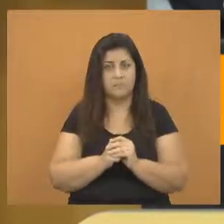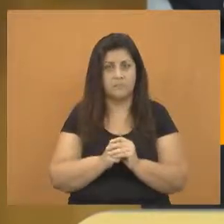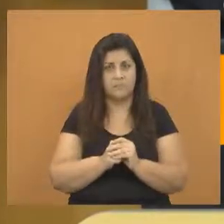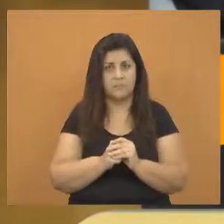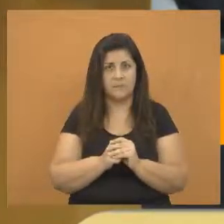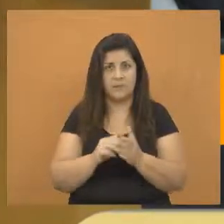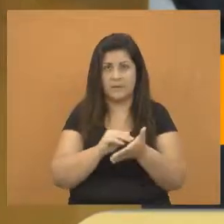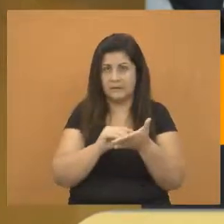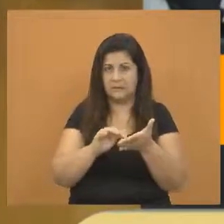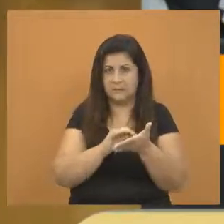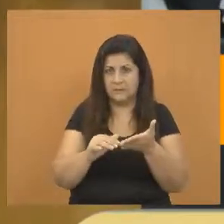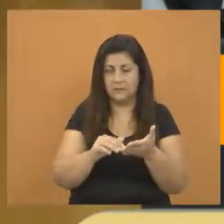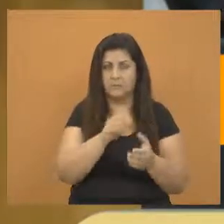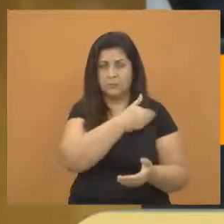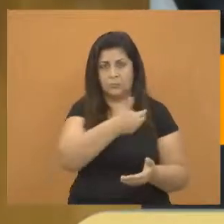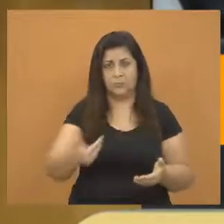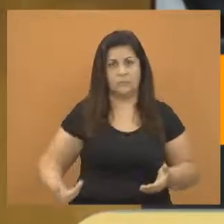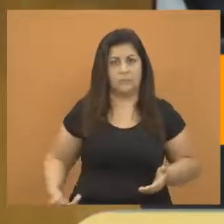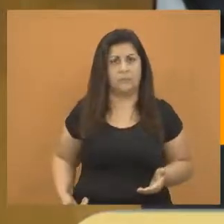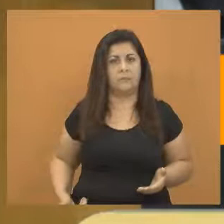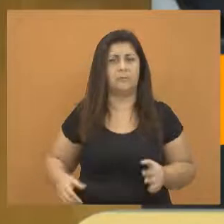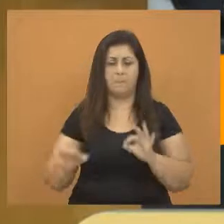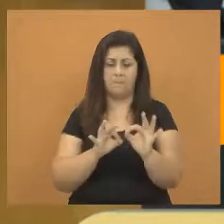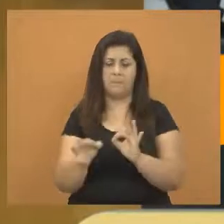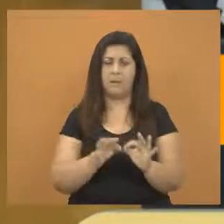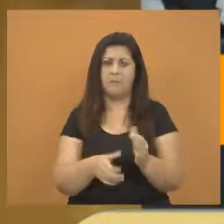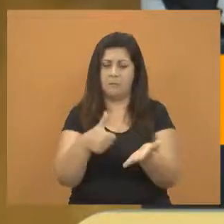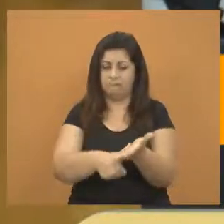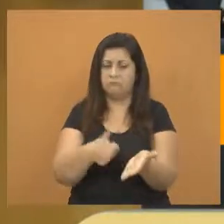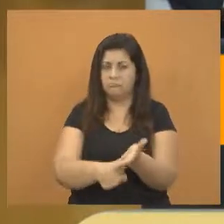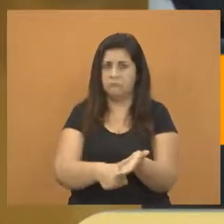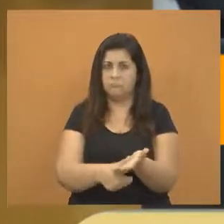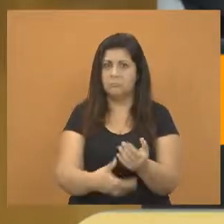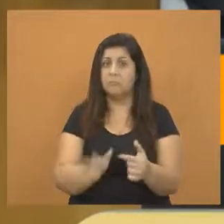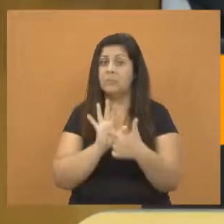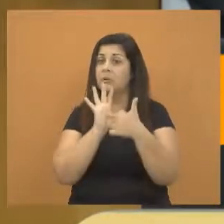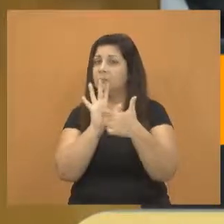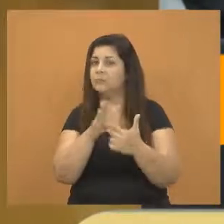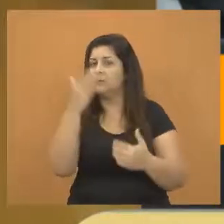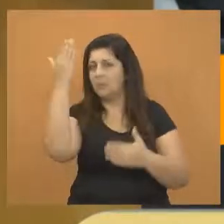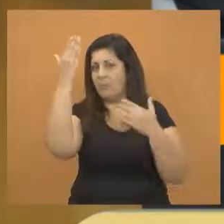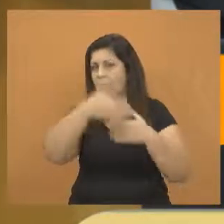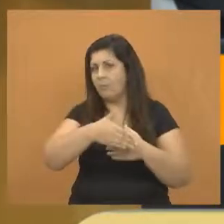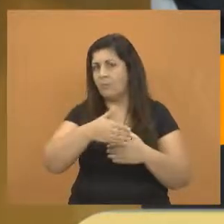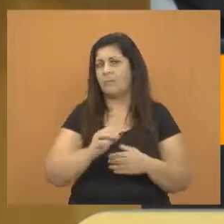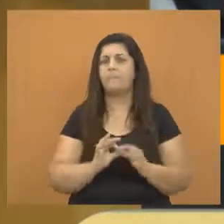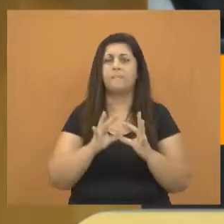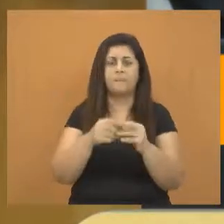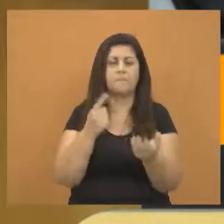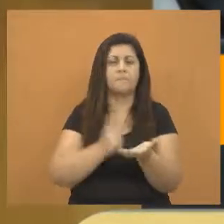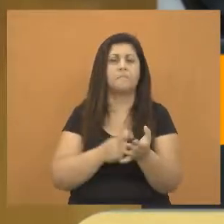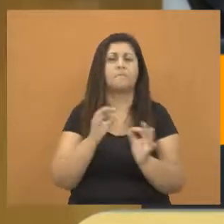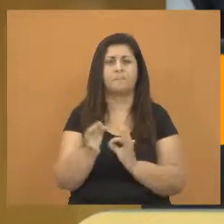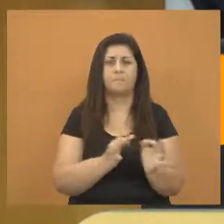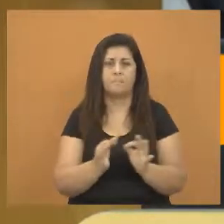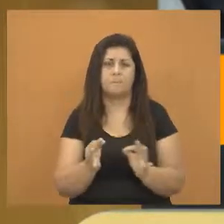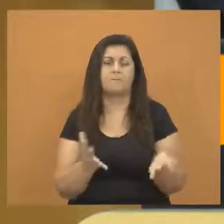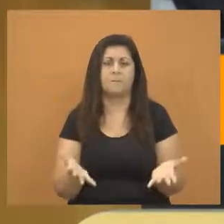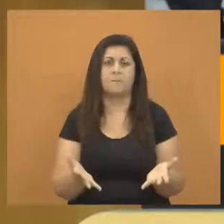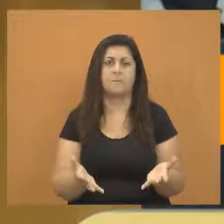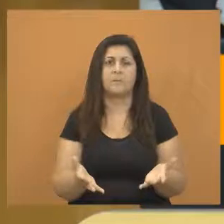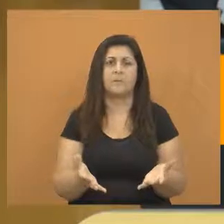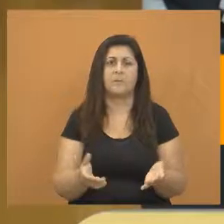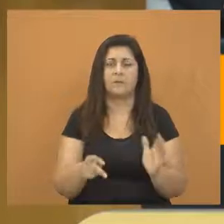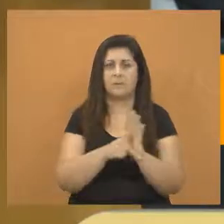Governo disponibilizará relatórios de acompanhamento da execução física e financeira dos programas estabelecidos por